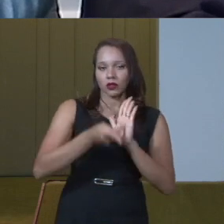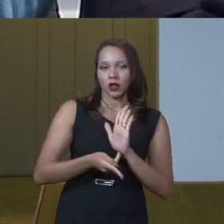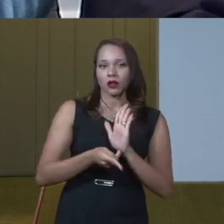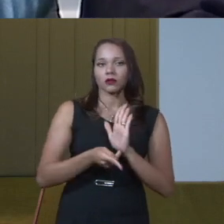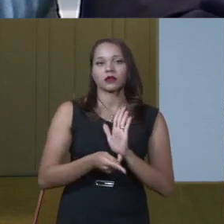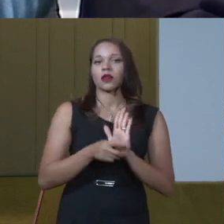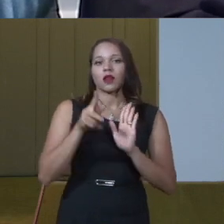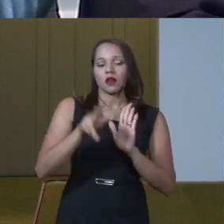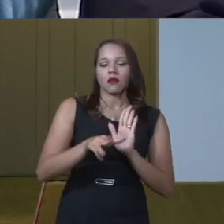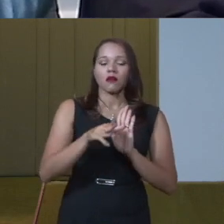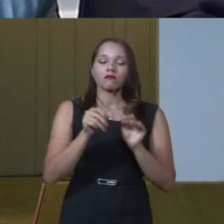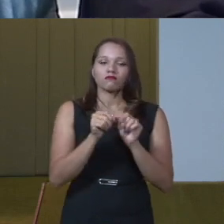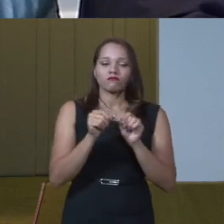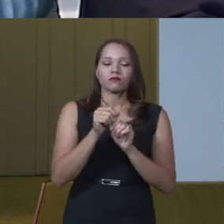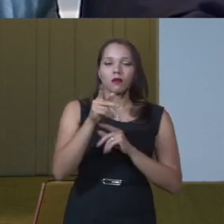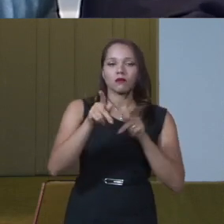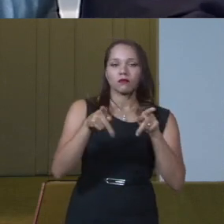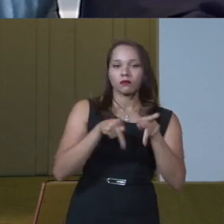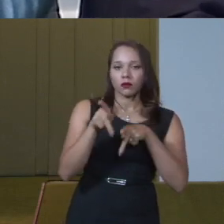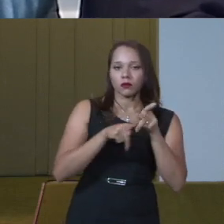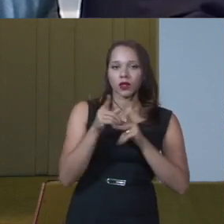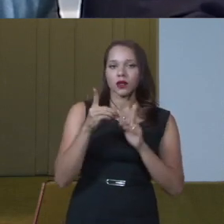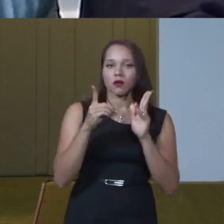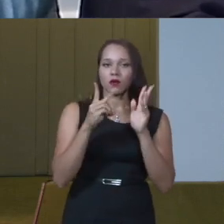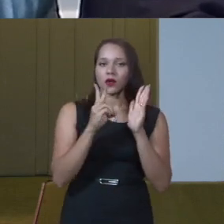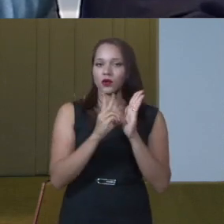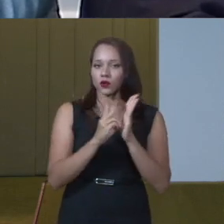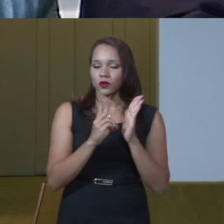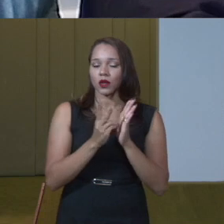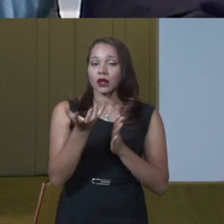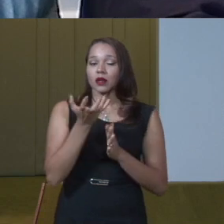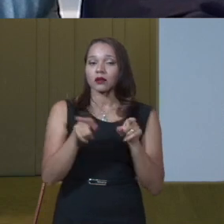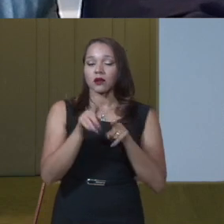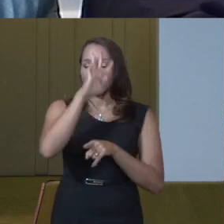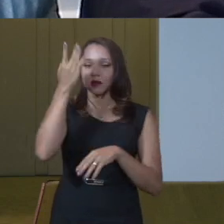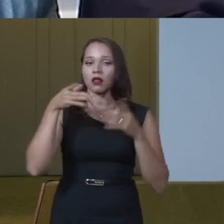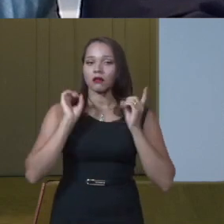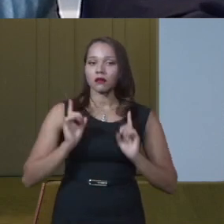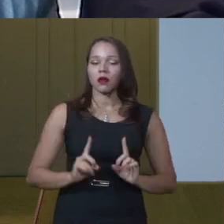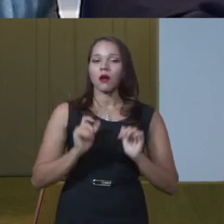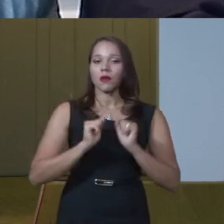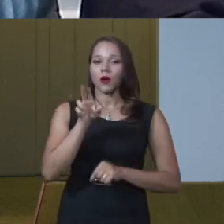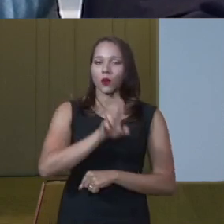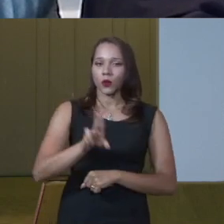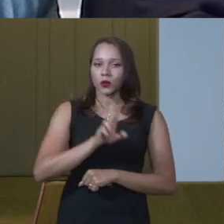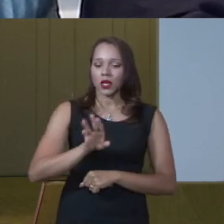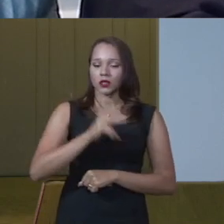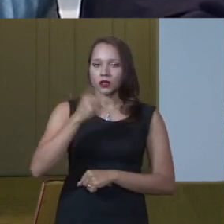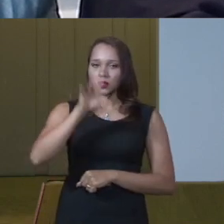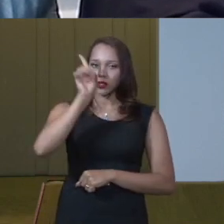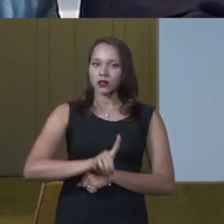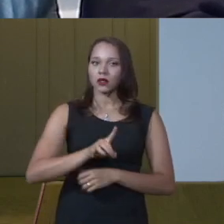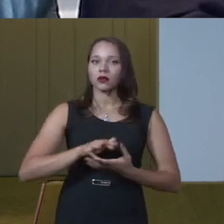a reivindicação dos povos indígenas. Queremos reforçar o apelo para que pessoas com deficiência possam usufruir plenamente de